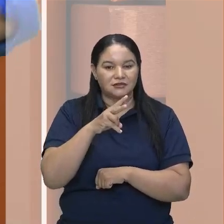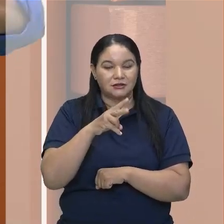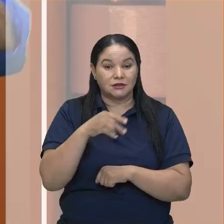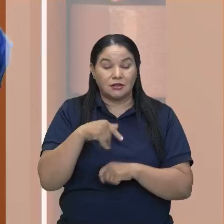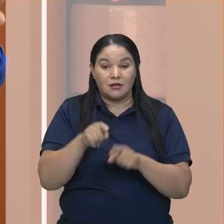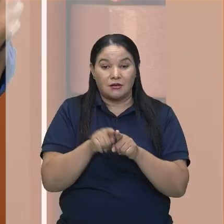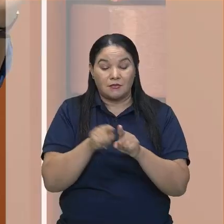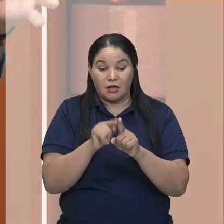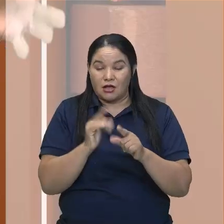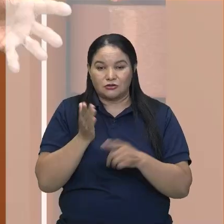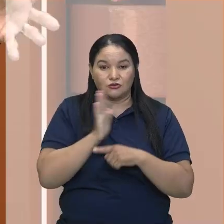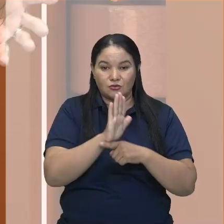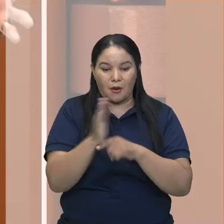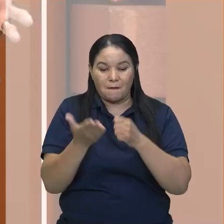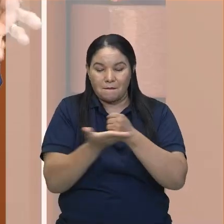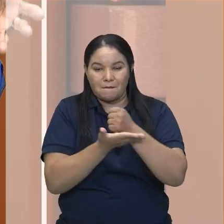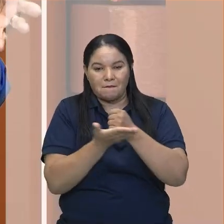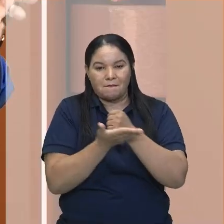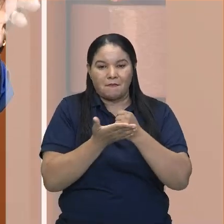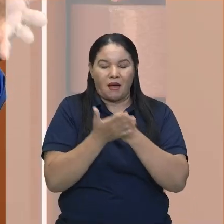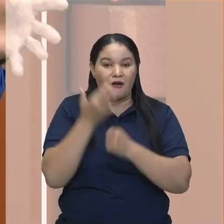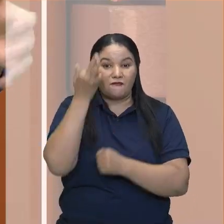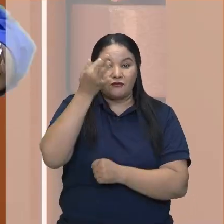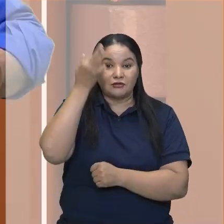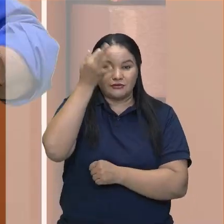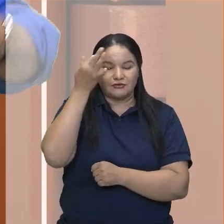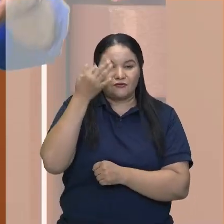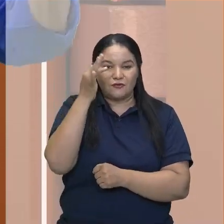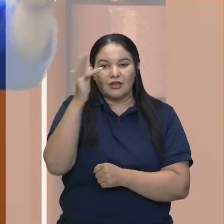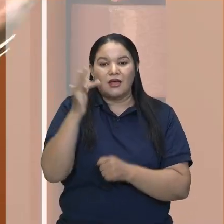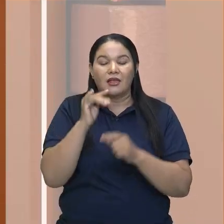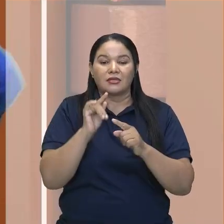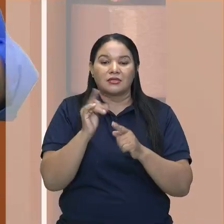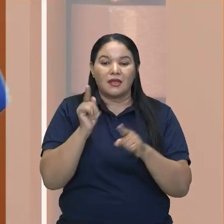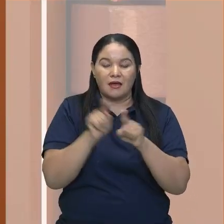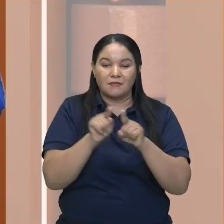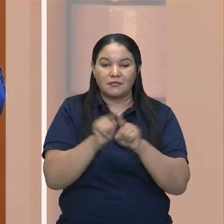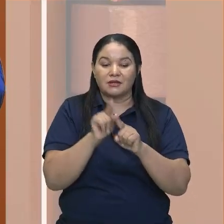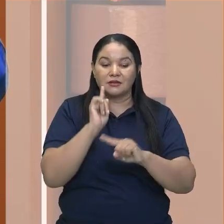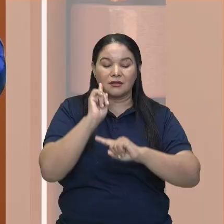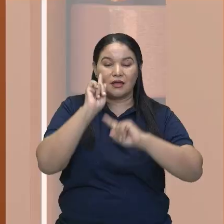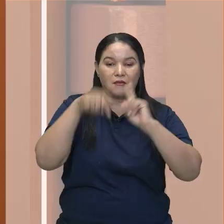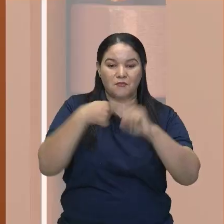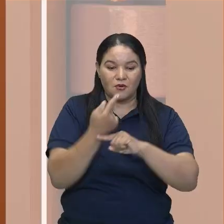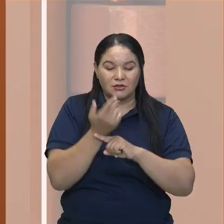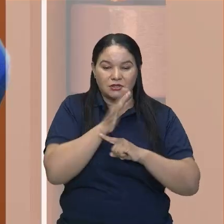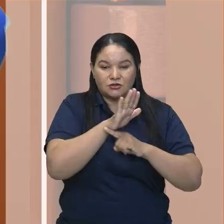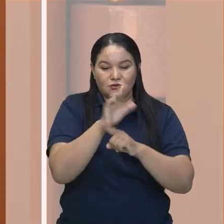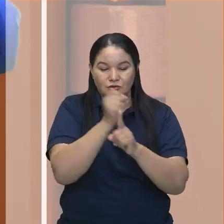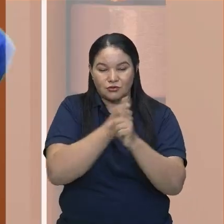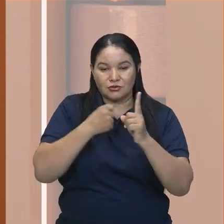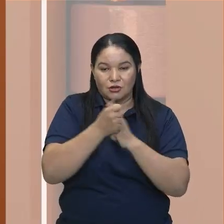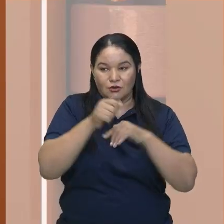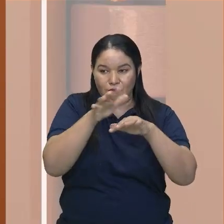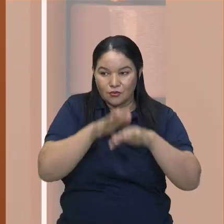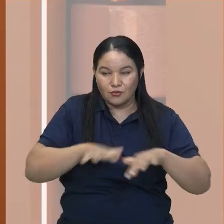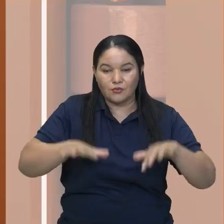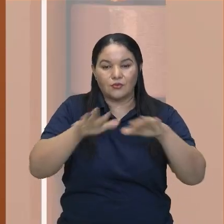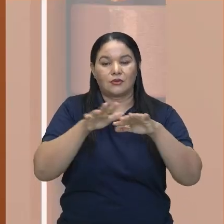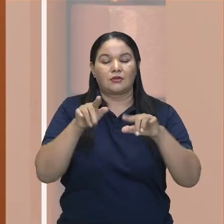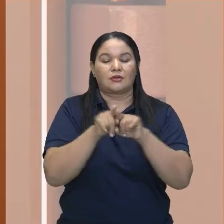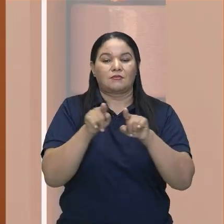bases de uma filosofia que, mais tarde, né, vai tomar conta da nossa sociedade como um todo, que é a